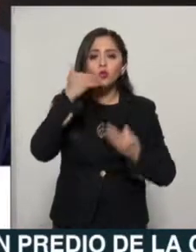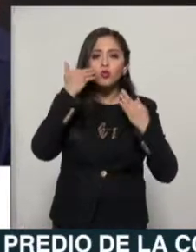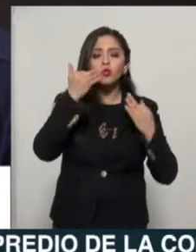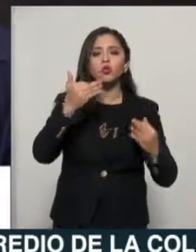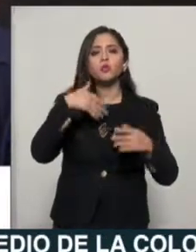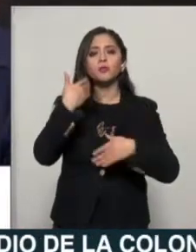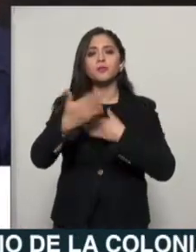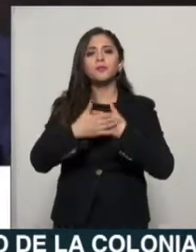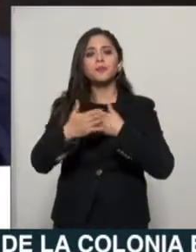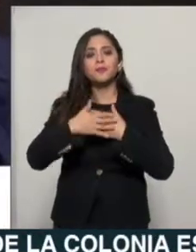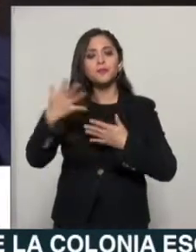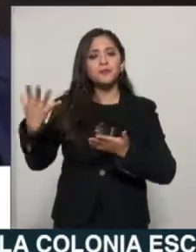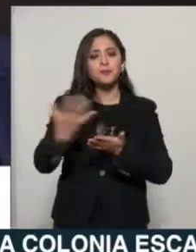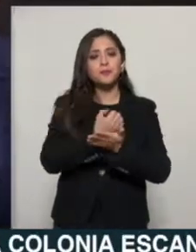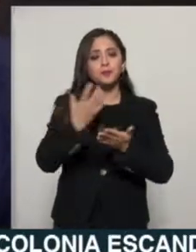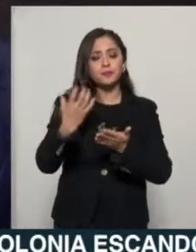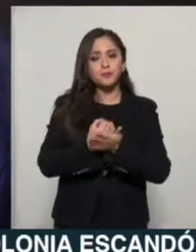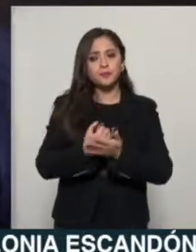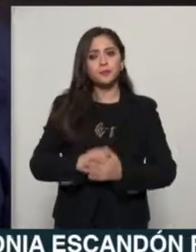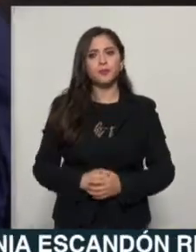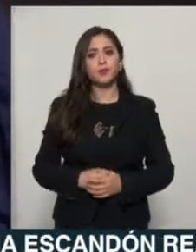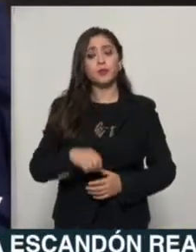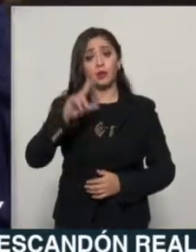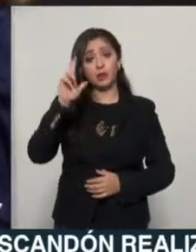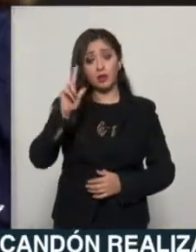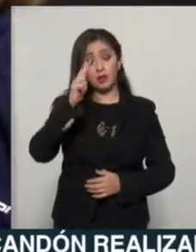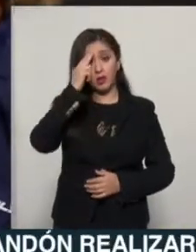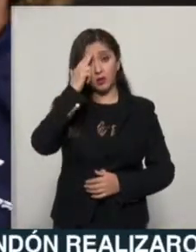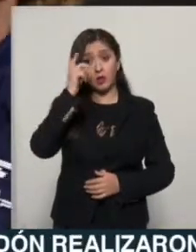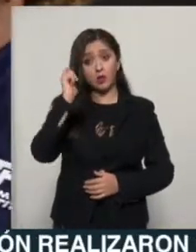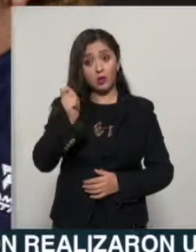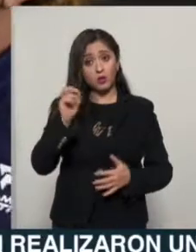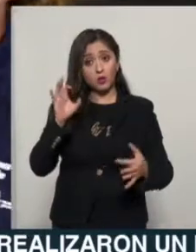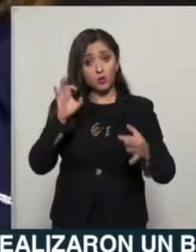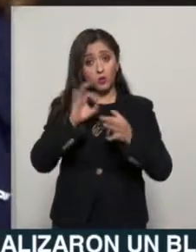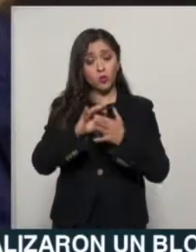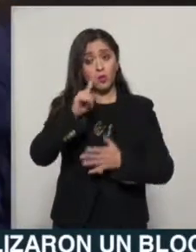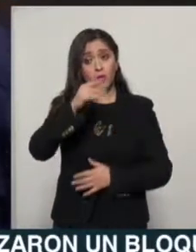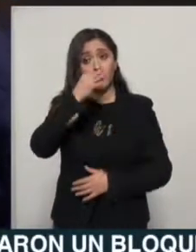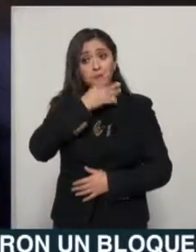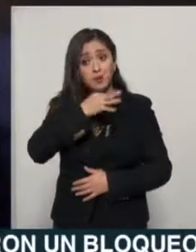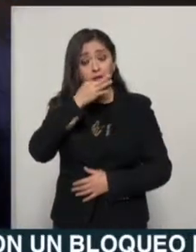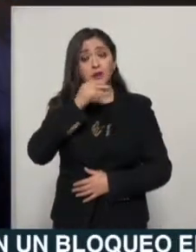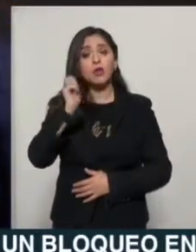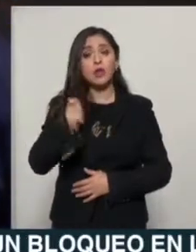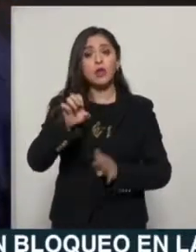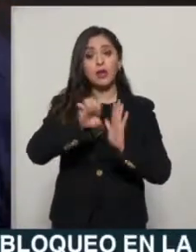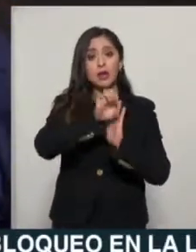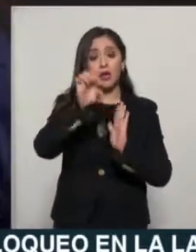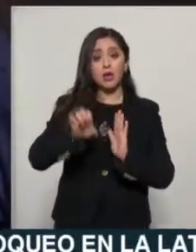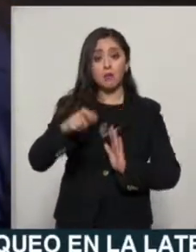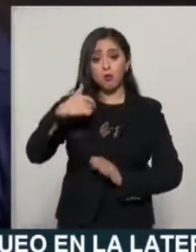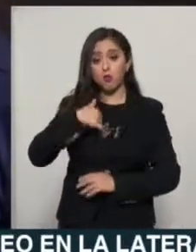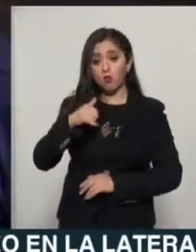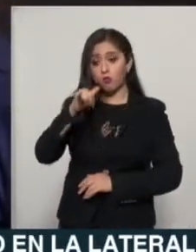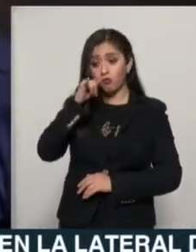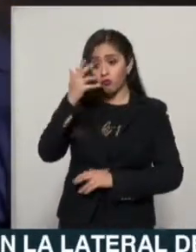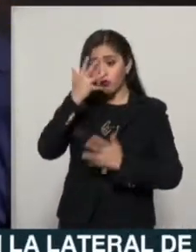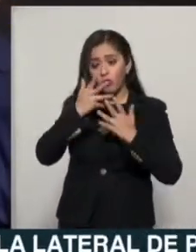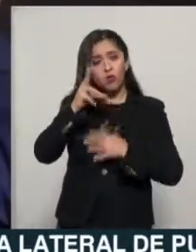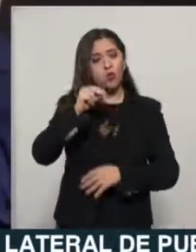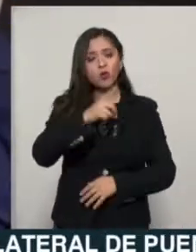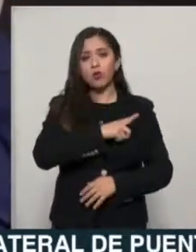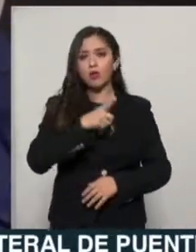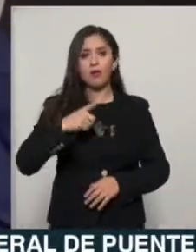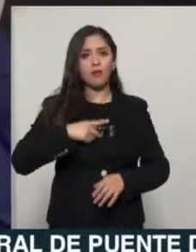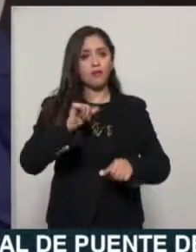campeões, a nova geração. Graças. Y recordar que cuando se va uno de fiesta no hay que tomar, si va uno a manejar. É isso aí, vai ser um grande